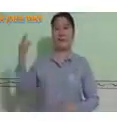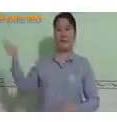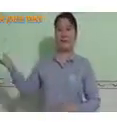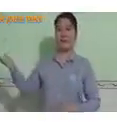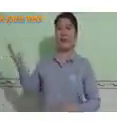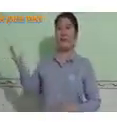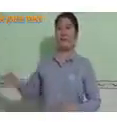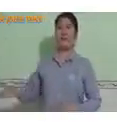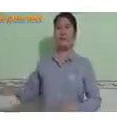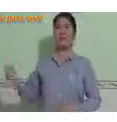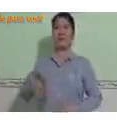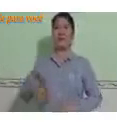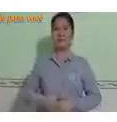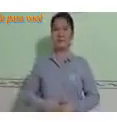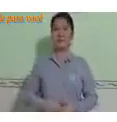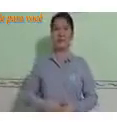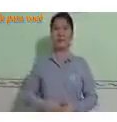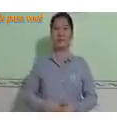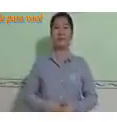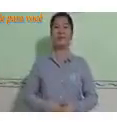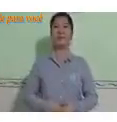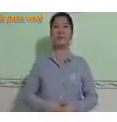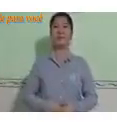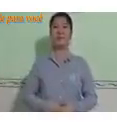o trânsito intestinal.